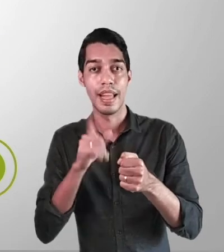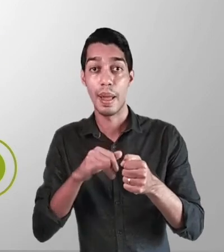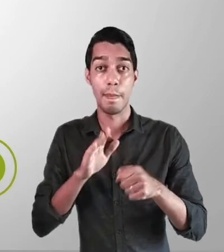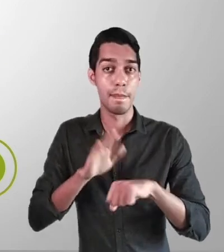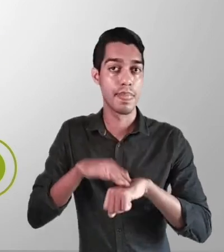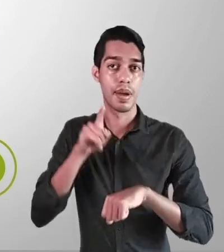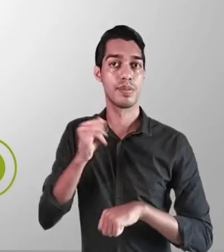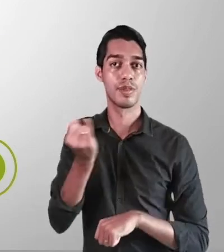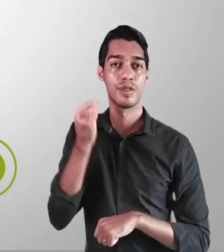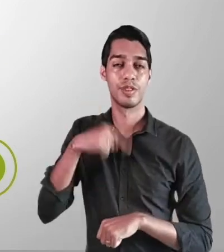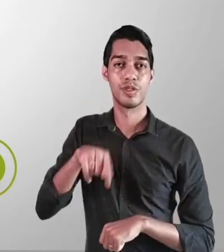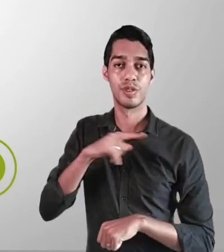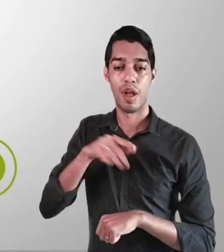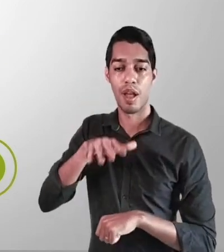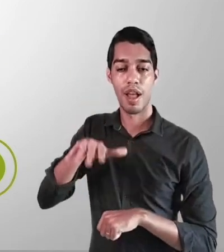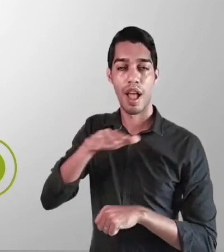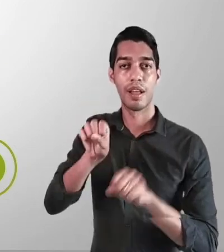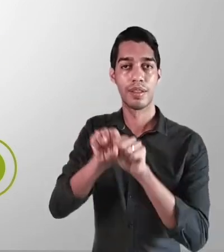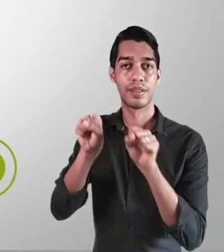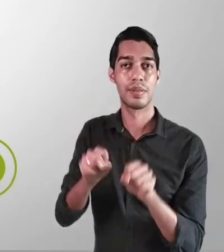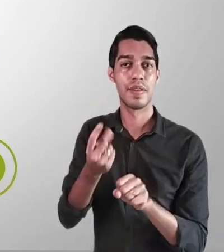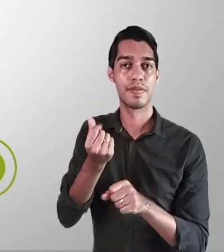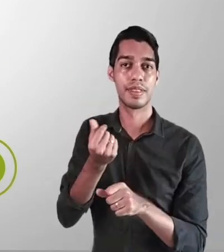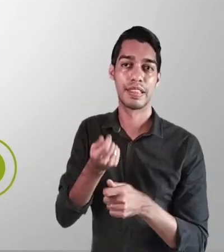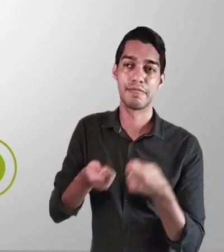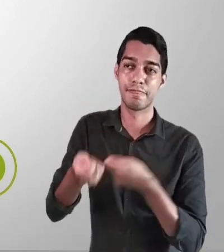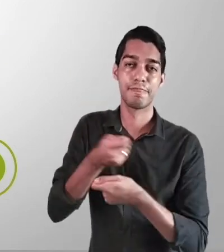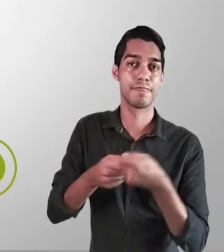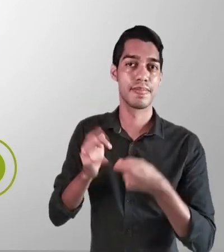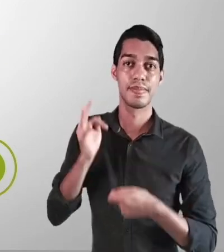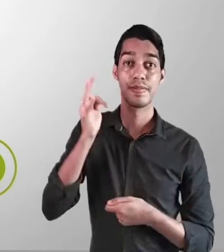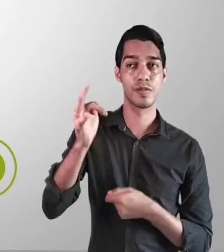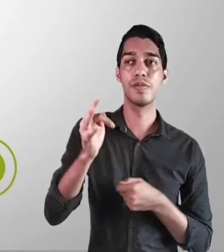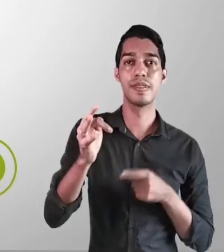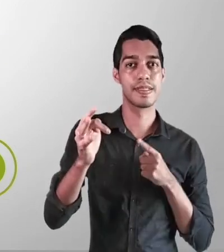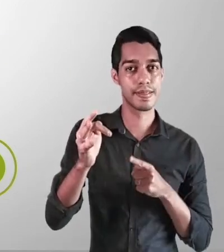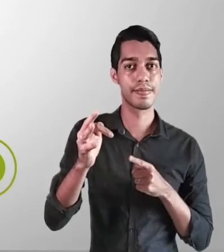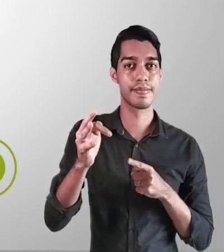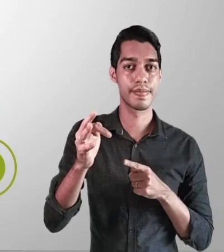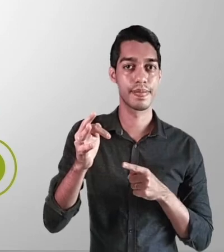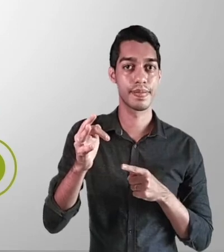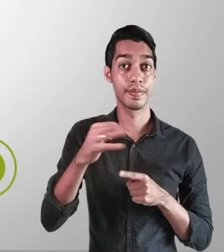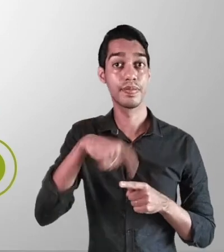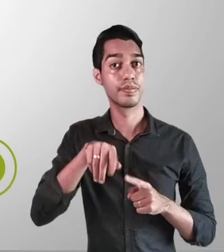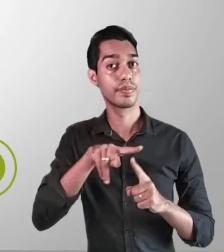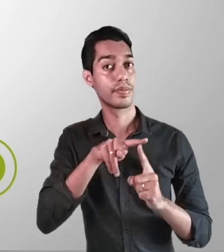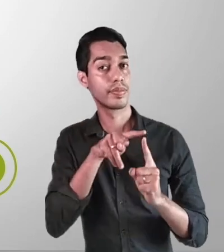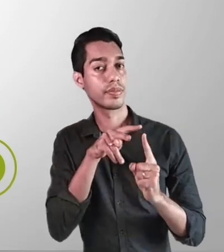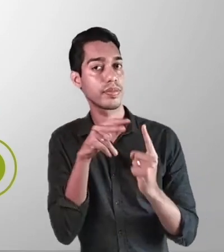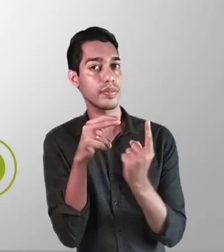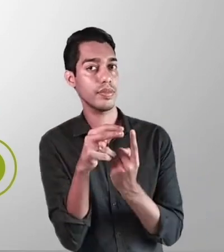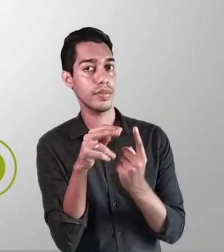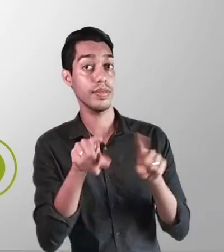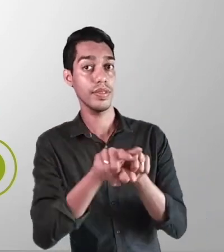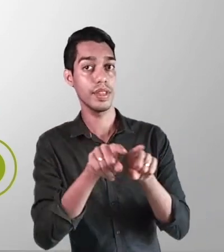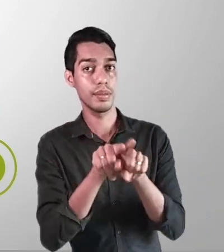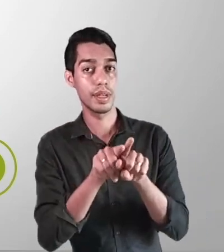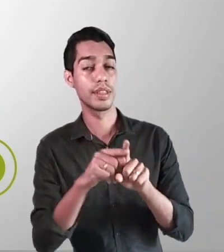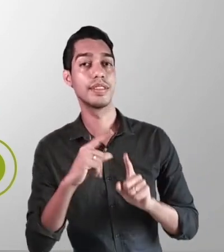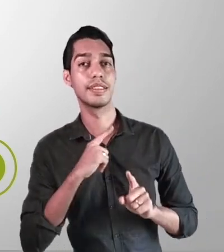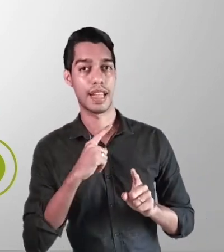nosso sistema financeiro no futuro, né? E olhando sob essa ótica de oportunidades, você tem, de um